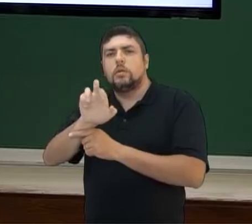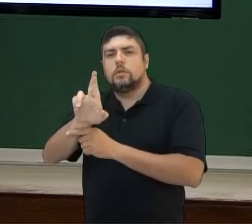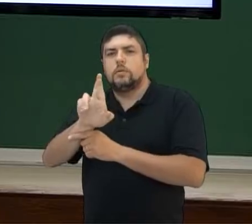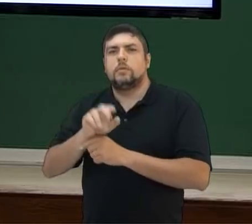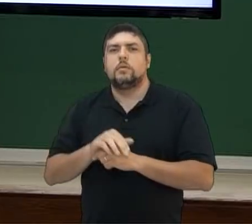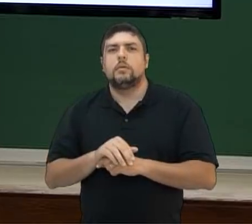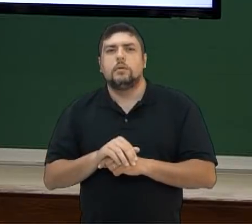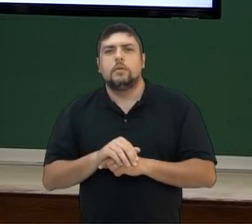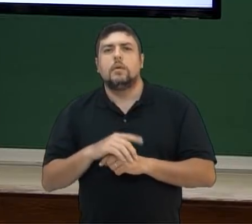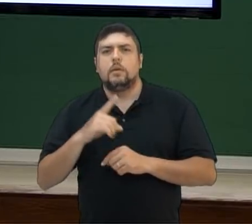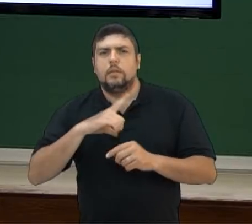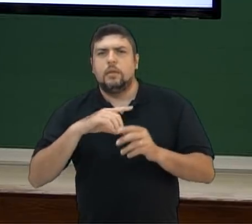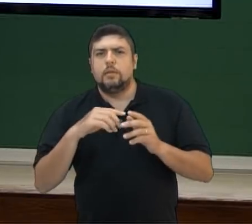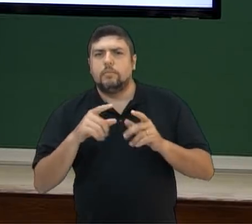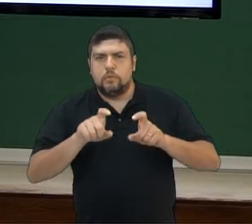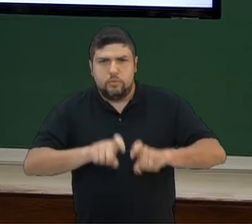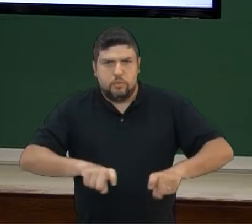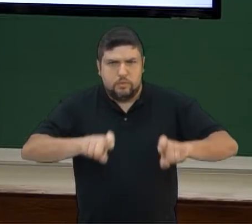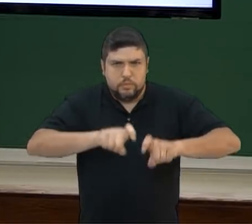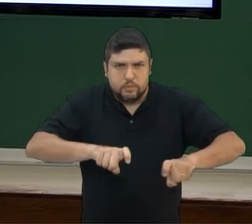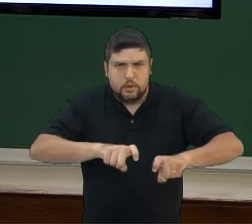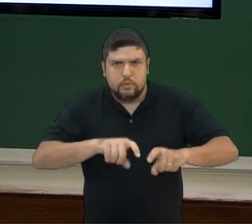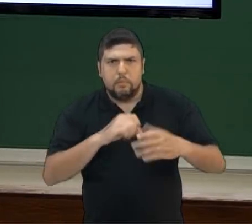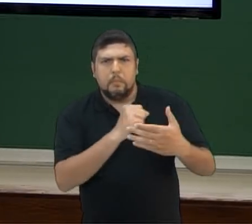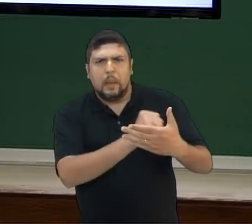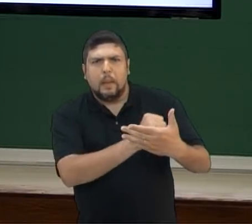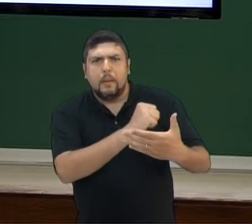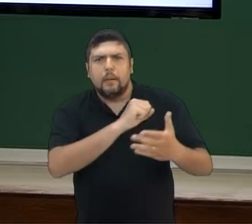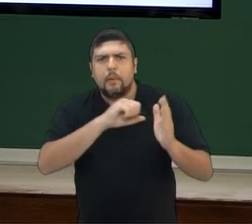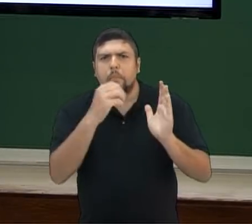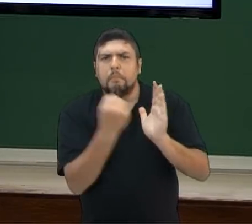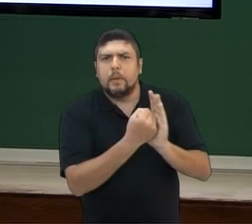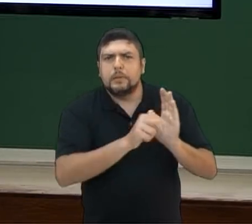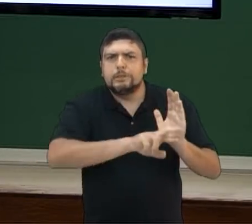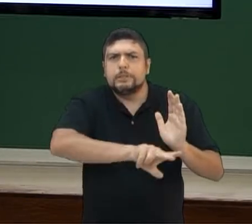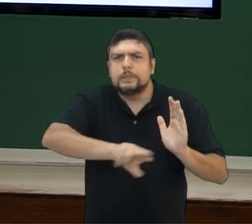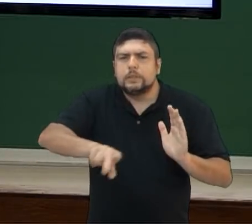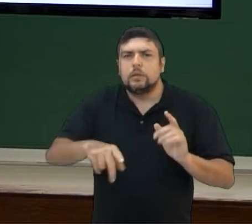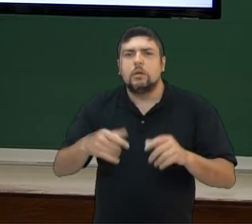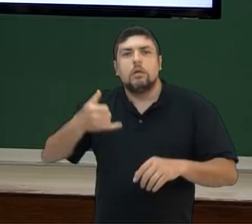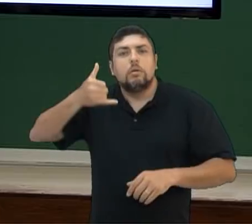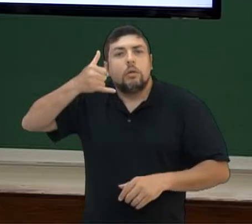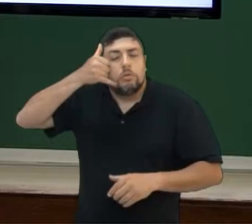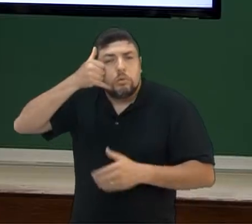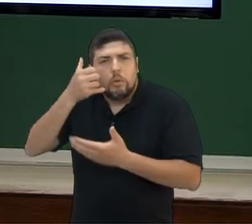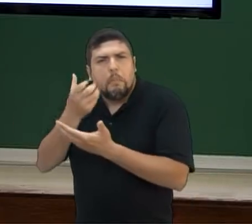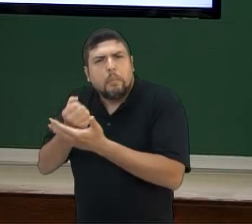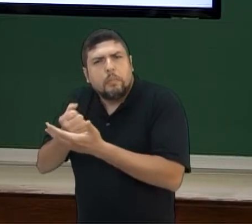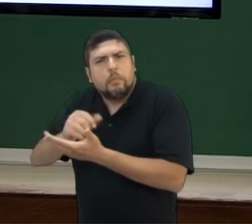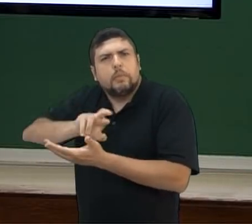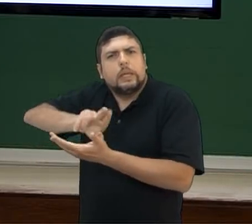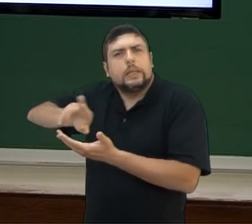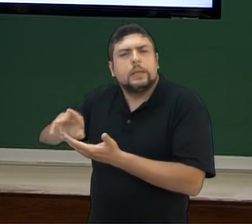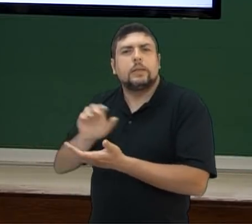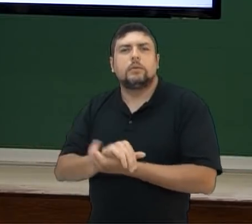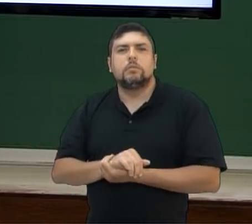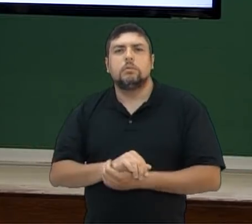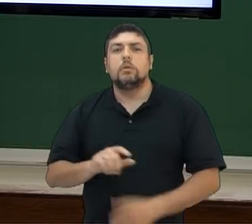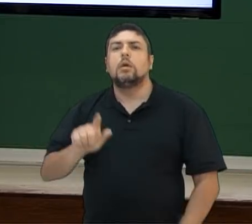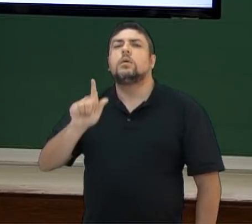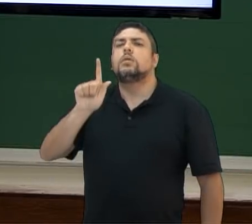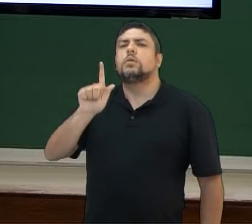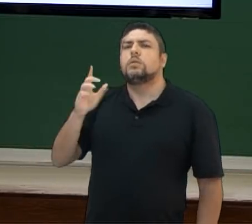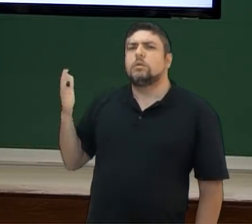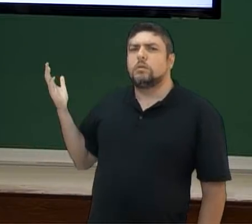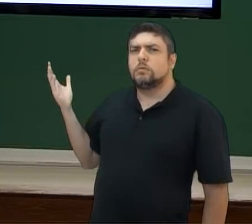vários símbolos no computador, no celular, e eles não necessariamente são religiosos. E a letra G, será um